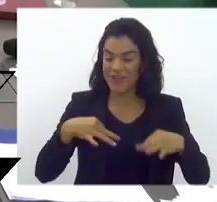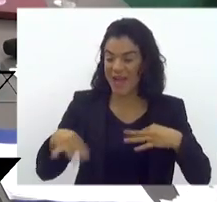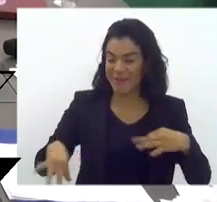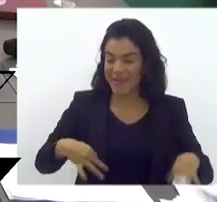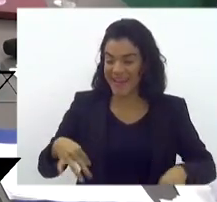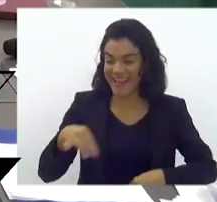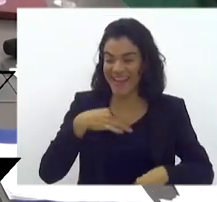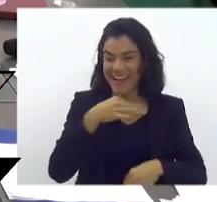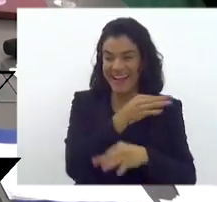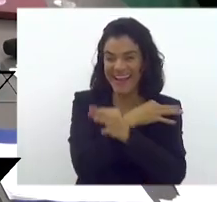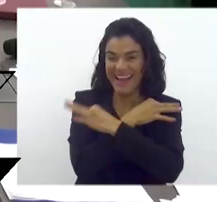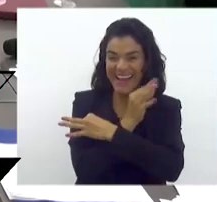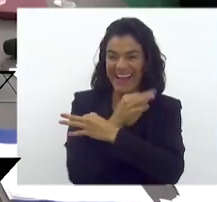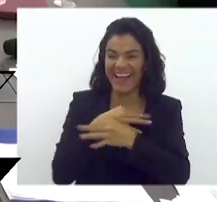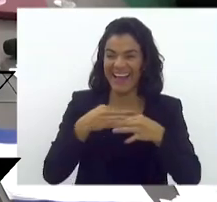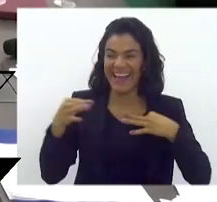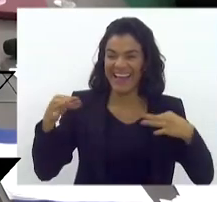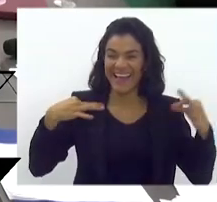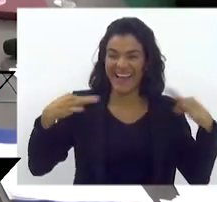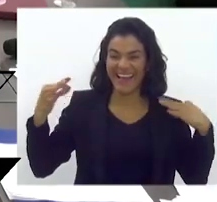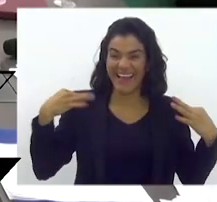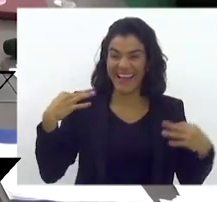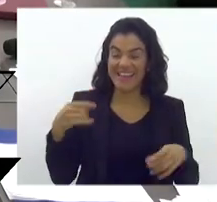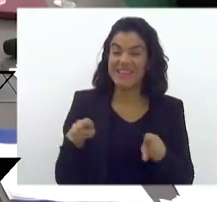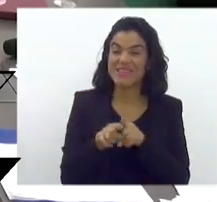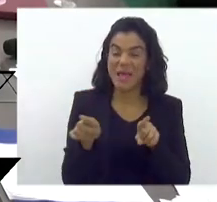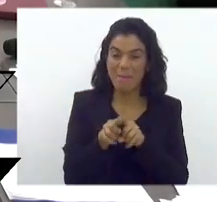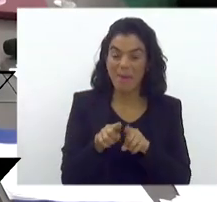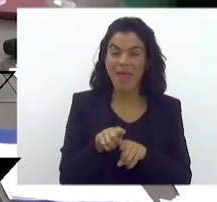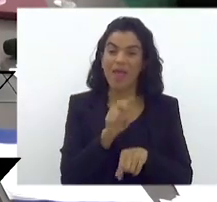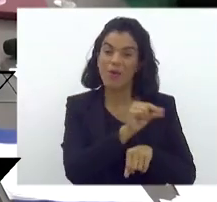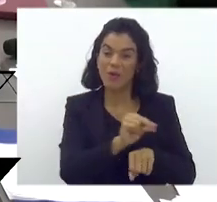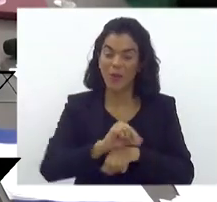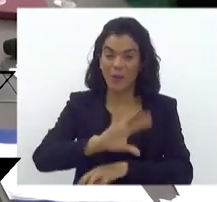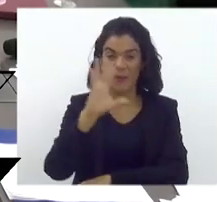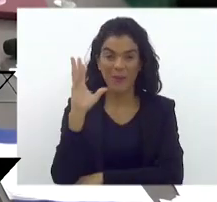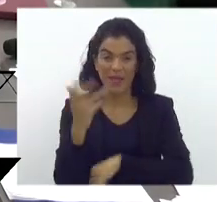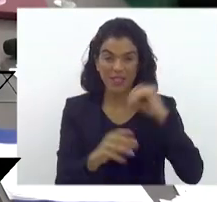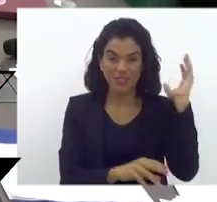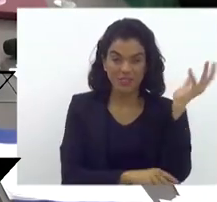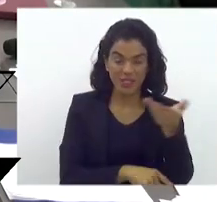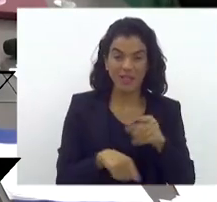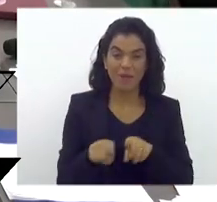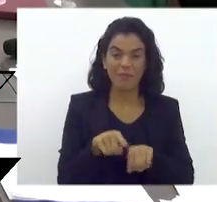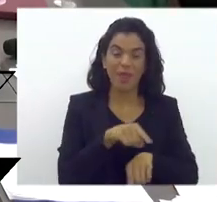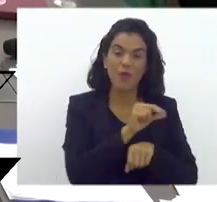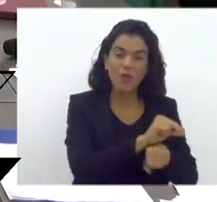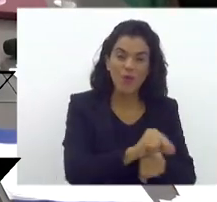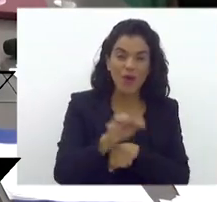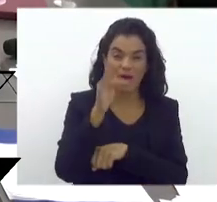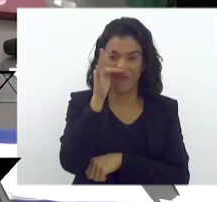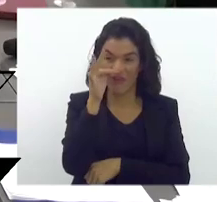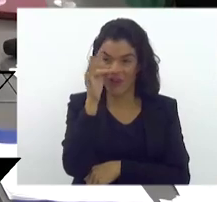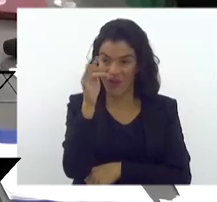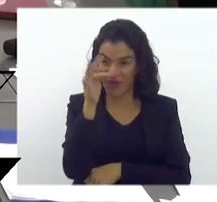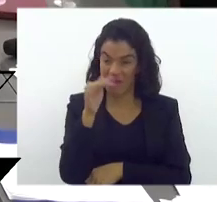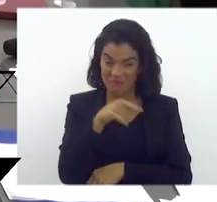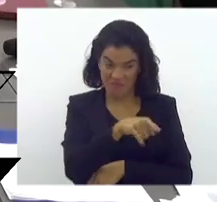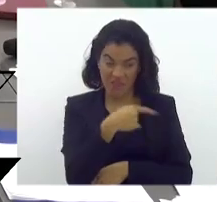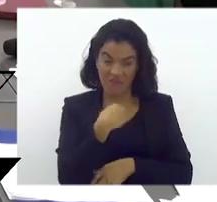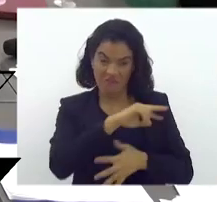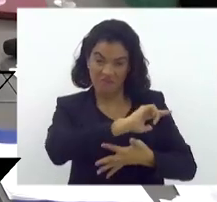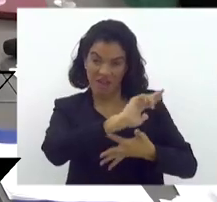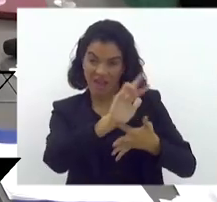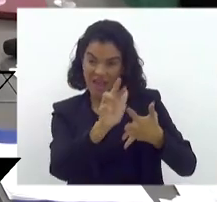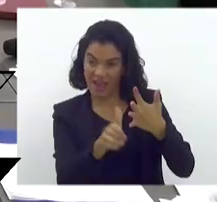E agora no futsal, né? Apicultor, paisagista, paisagista, jardineiro. Perdeu as facetas do deputado Luiz